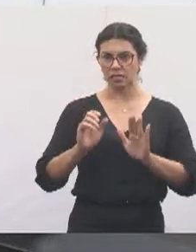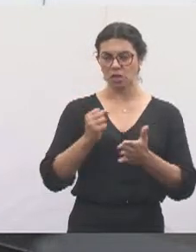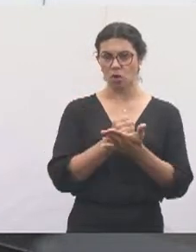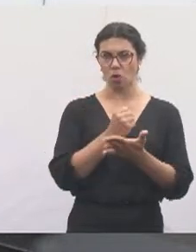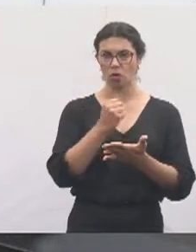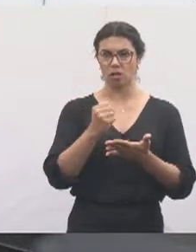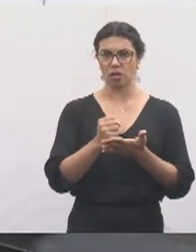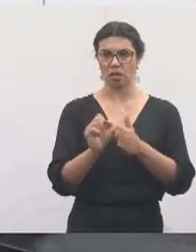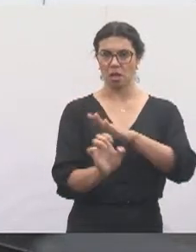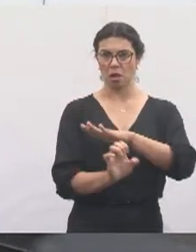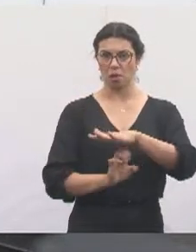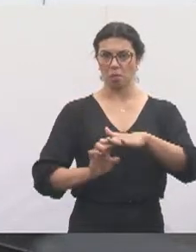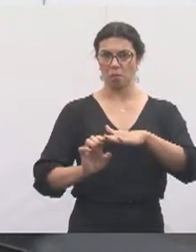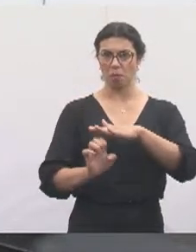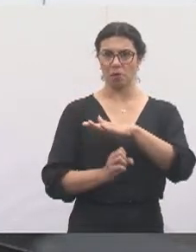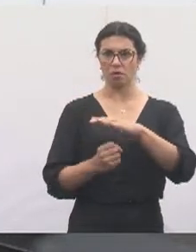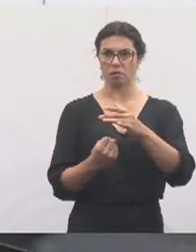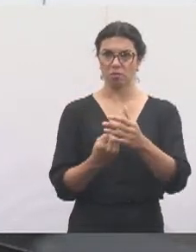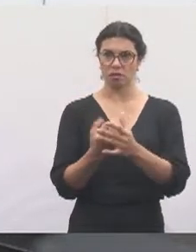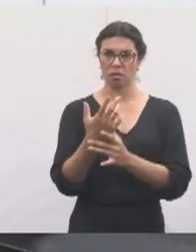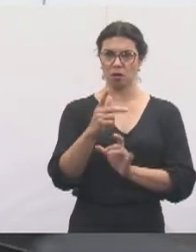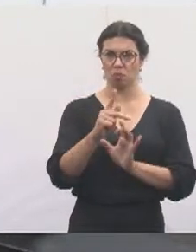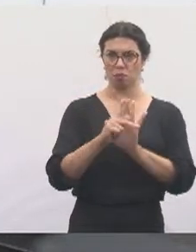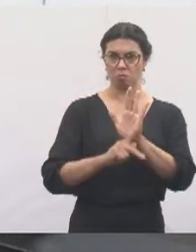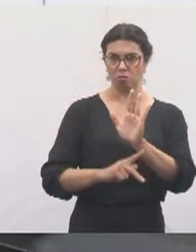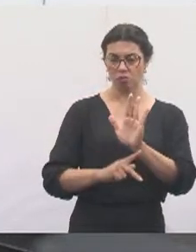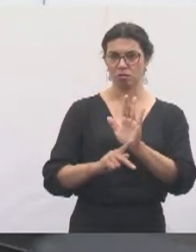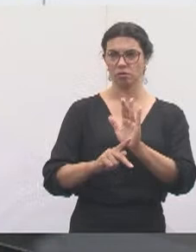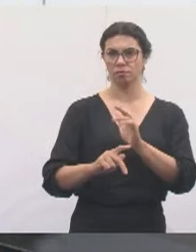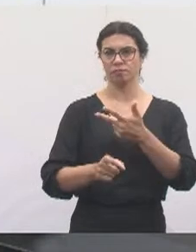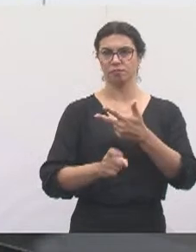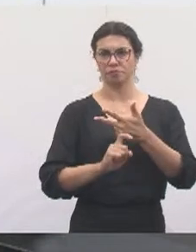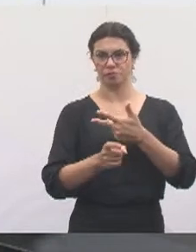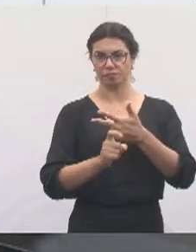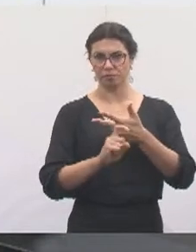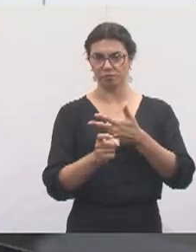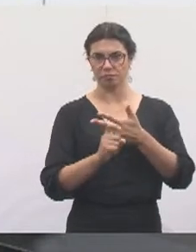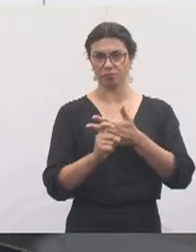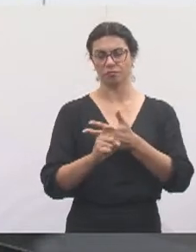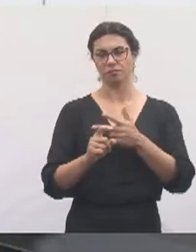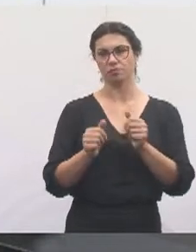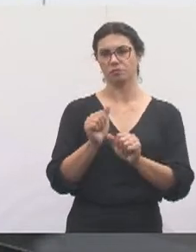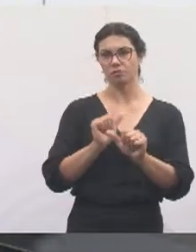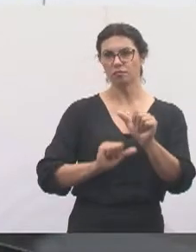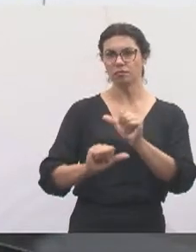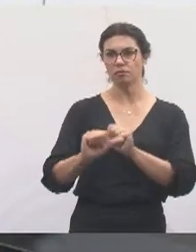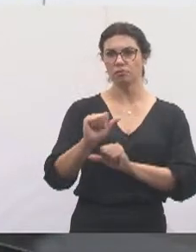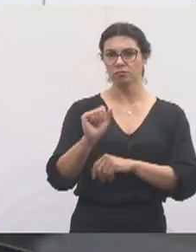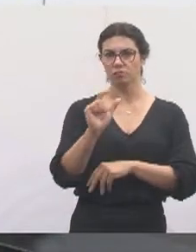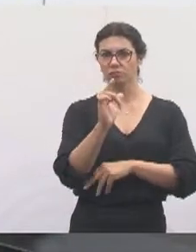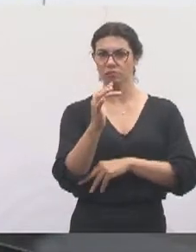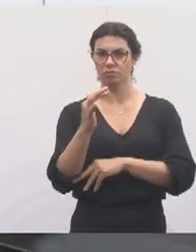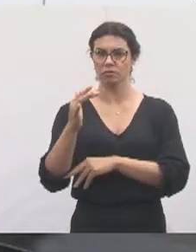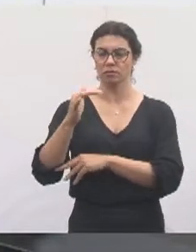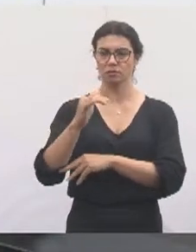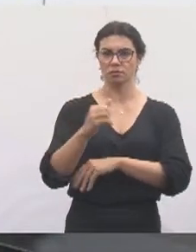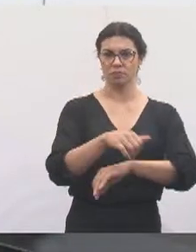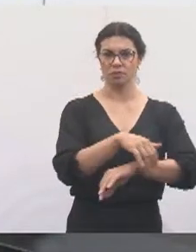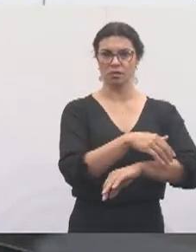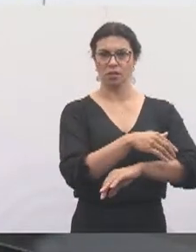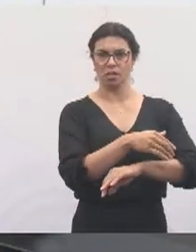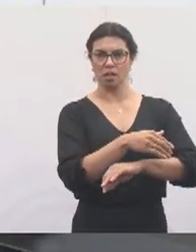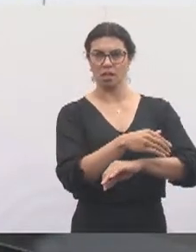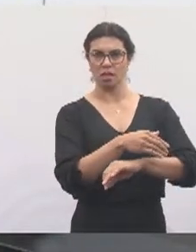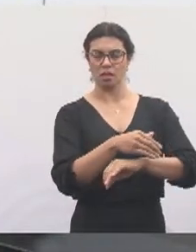empresas para a elaboração do projeto executivo e Recuperação ambiental das margens do rio Paraíba com a